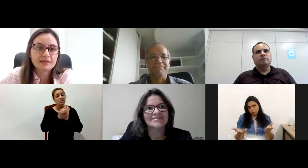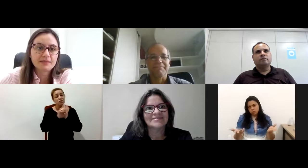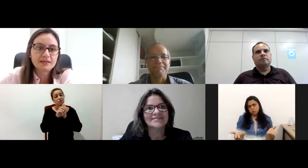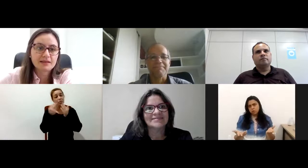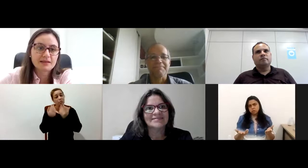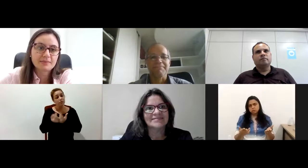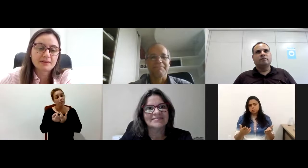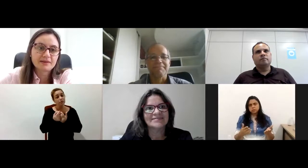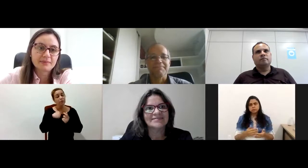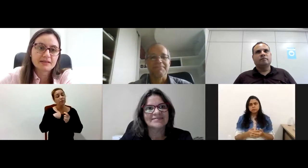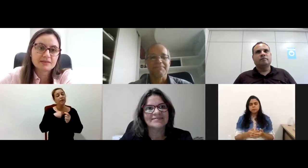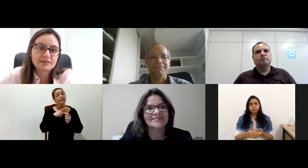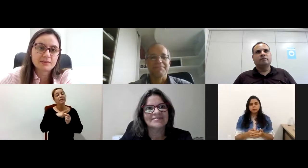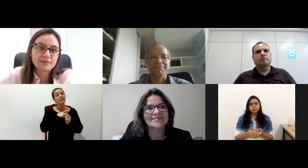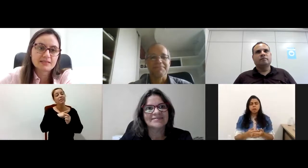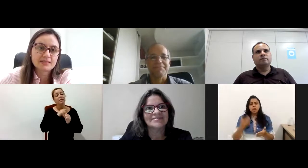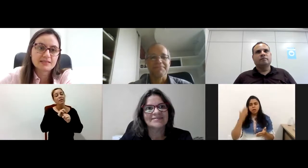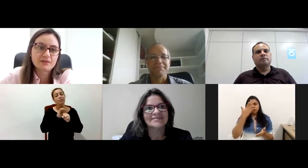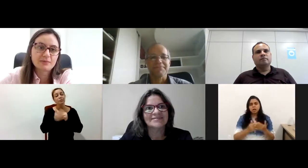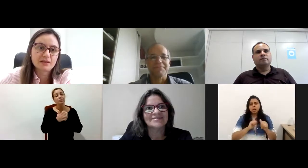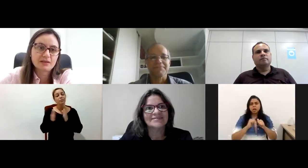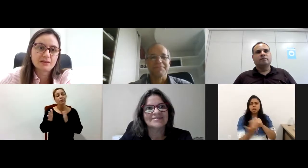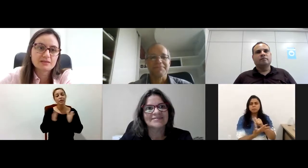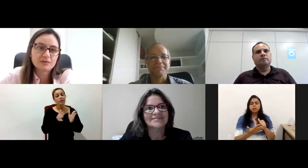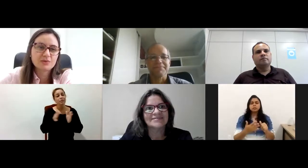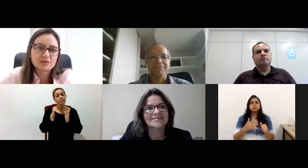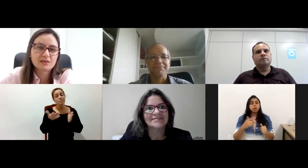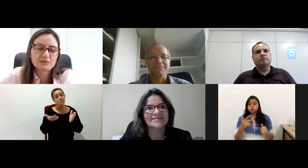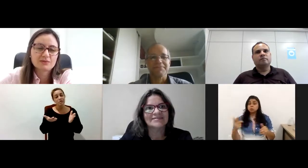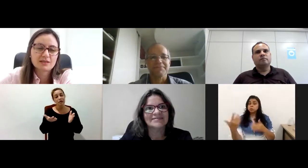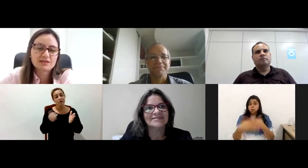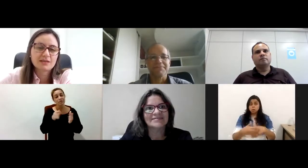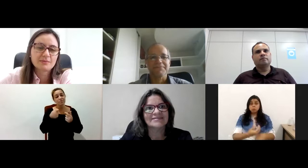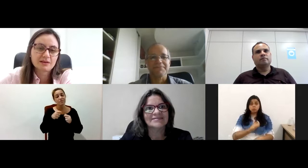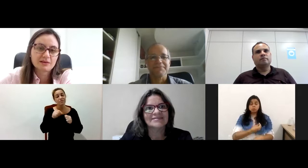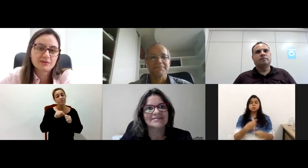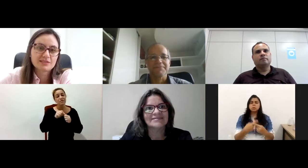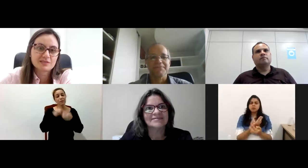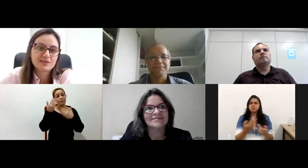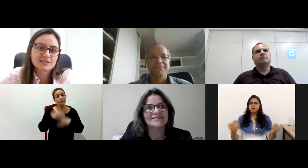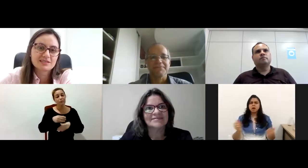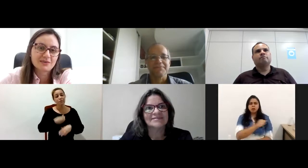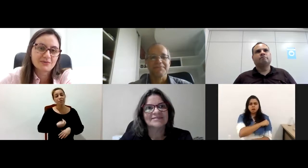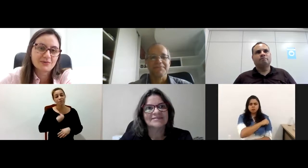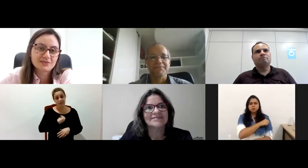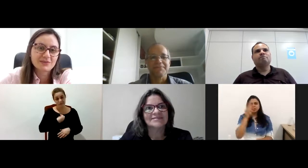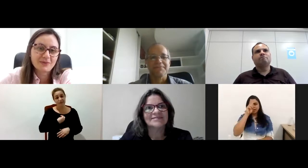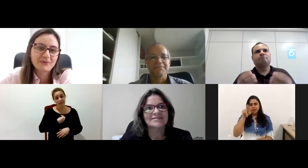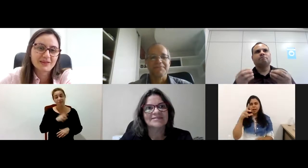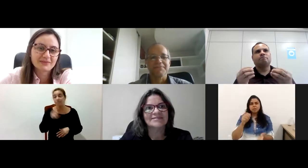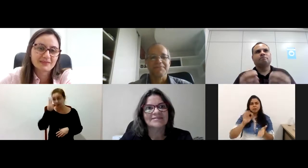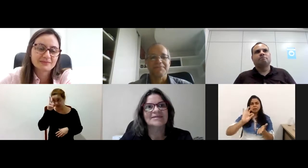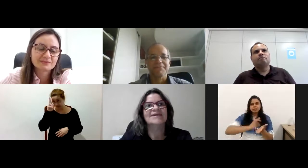da pandemia para aplicação à prova presencial, né? Porque são muitos alunos, né? Vocês lembram, quando vocês fizeram a inscrição, quantos